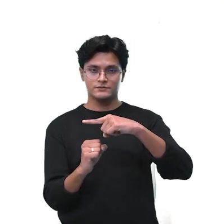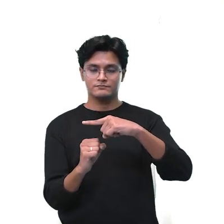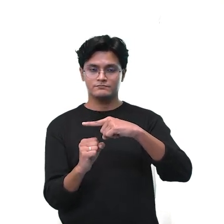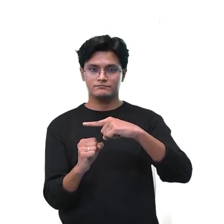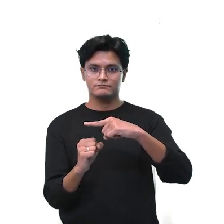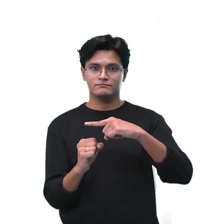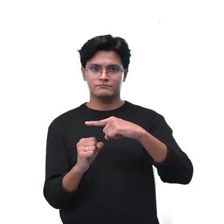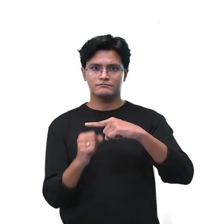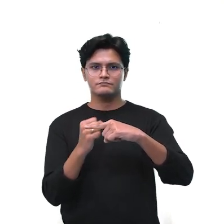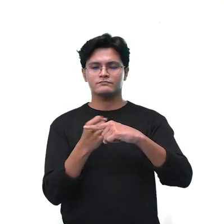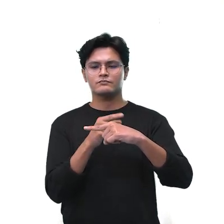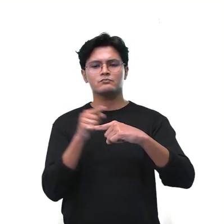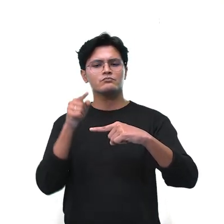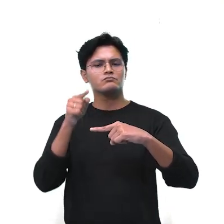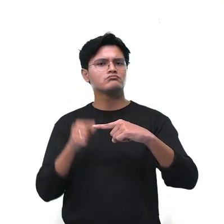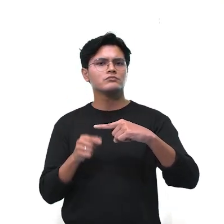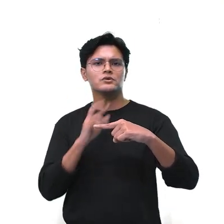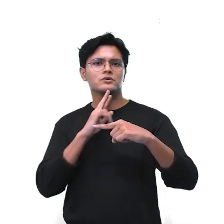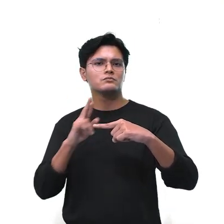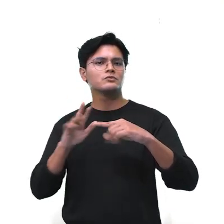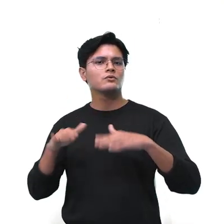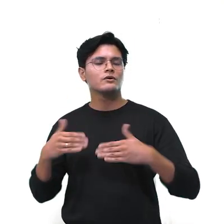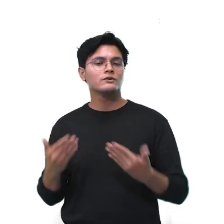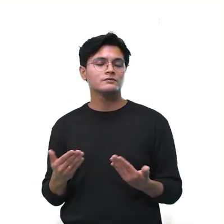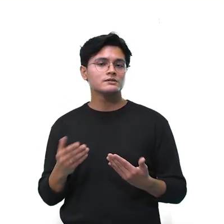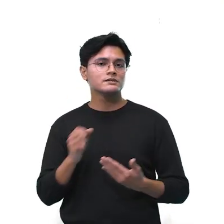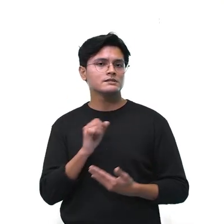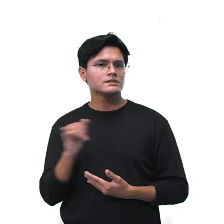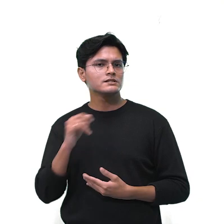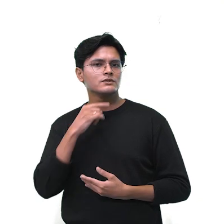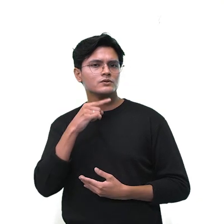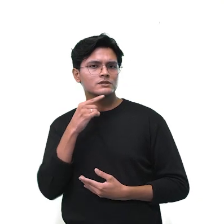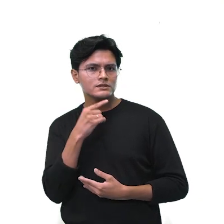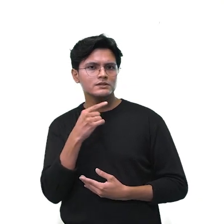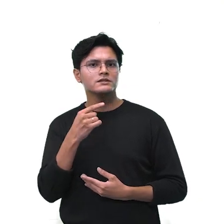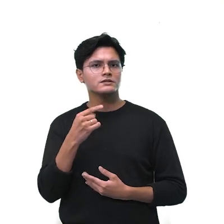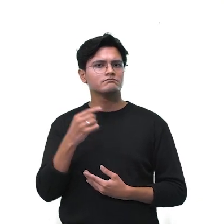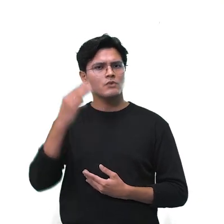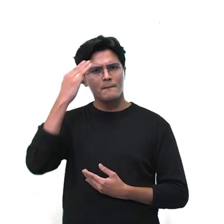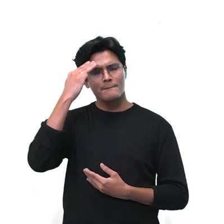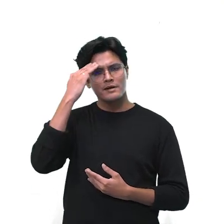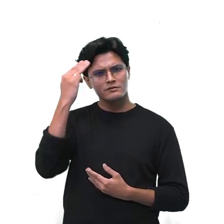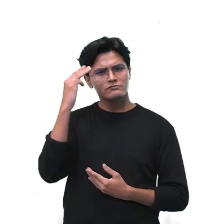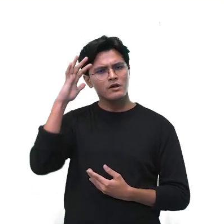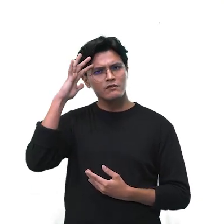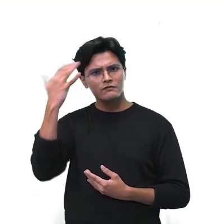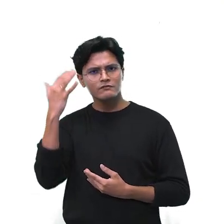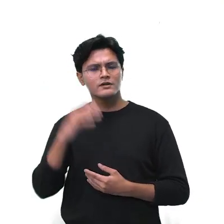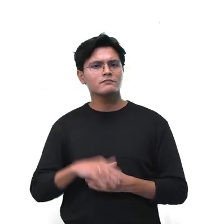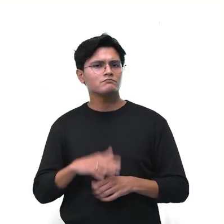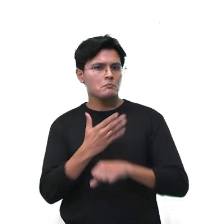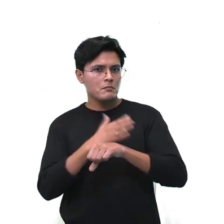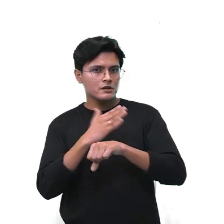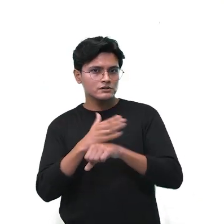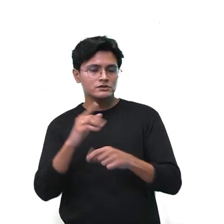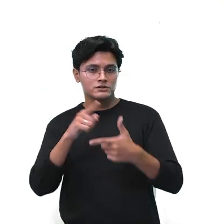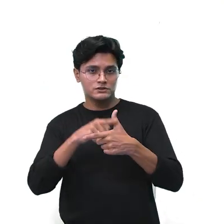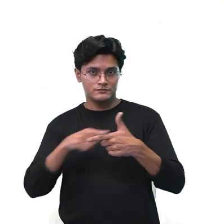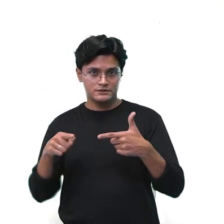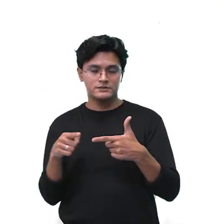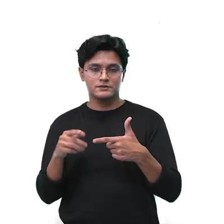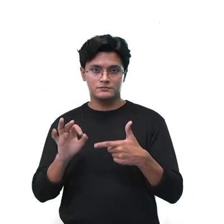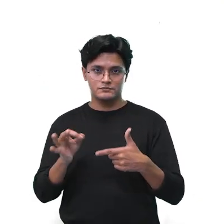Quanto é que dá 120 dividido por 8? Se você não conseguir fazer de cabeça, treina aqui a divisão, ó, porque nem sempre você vai